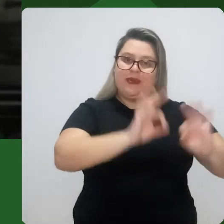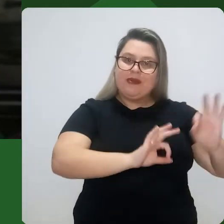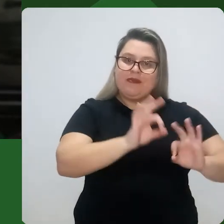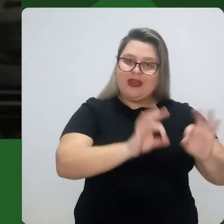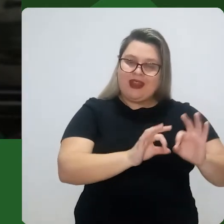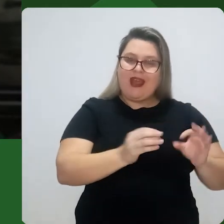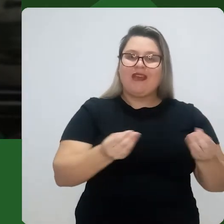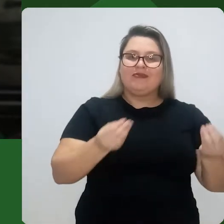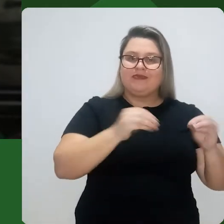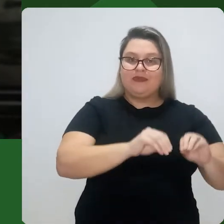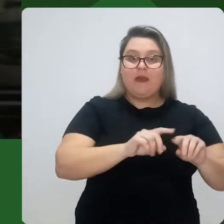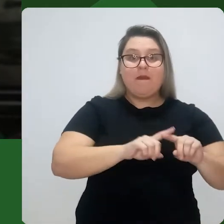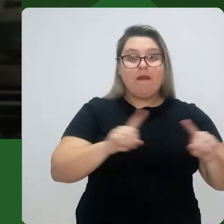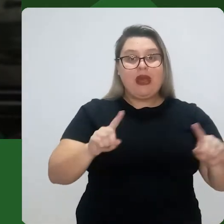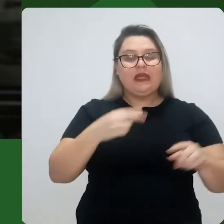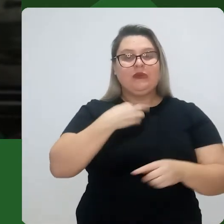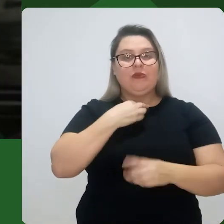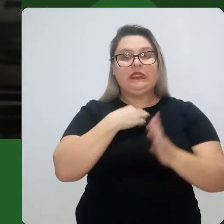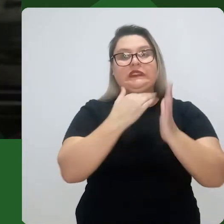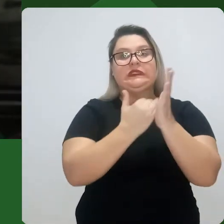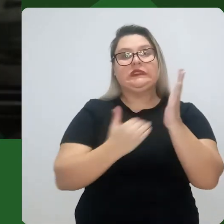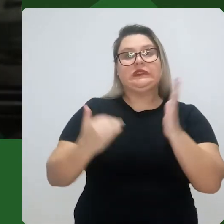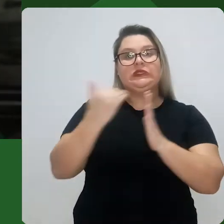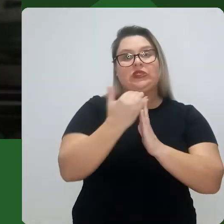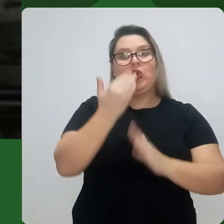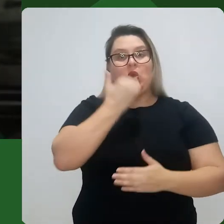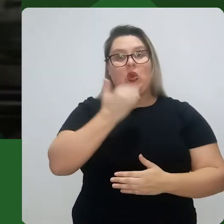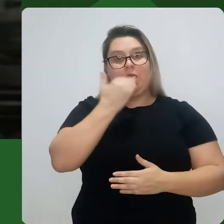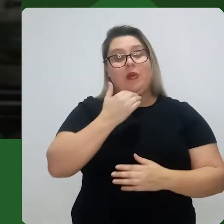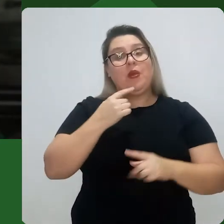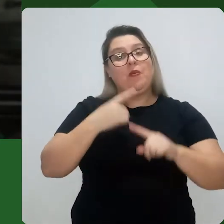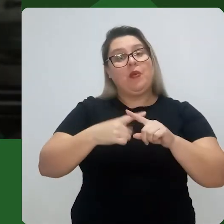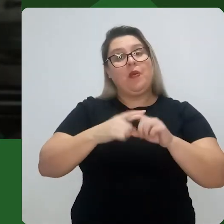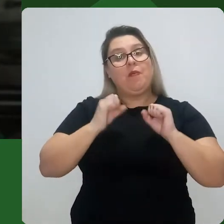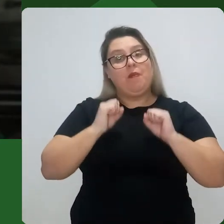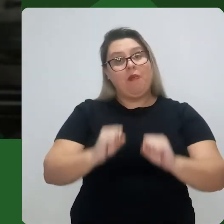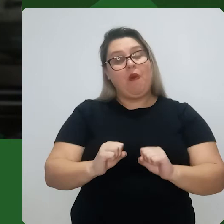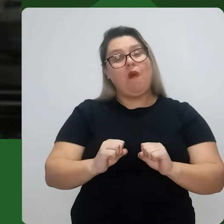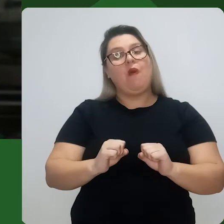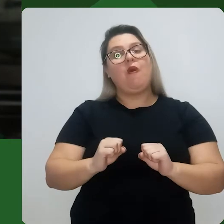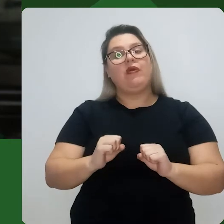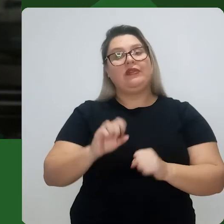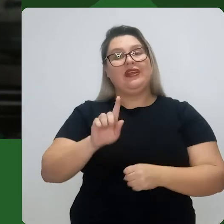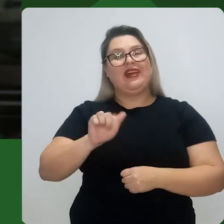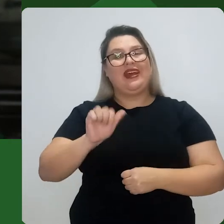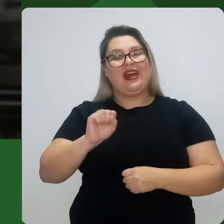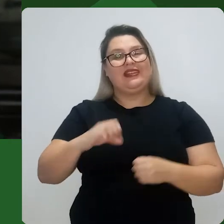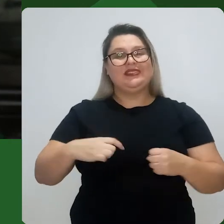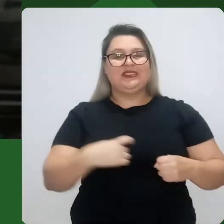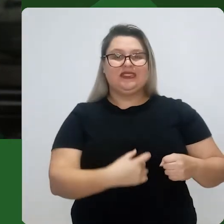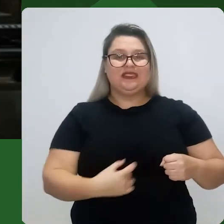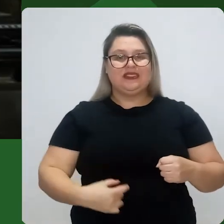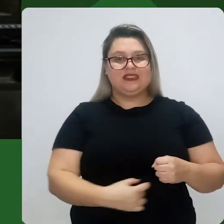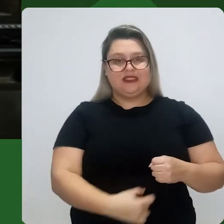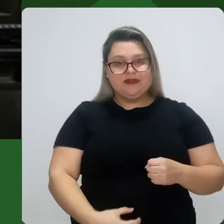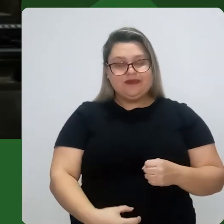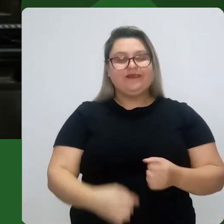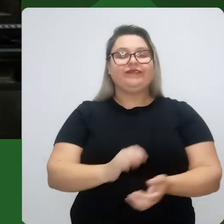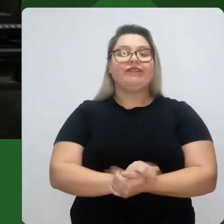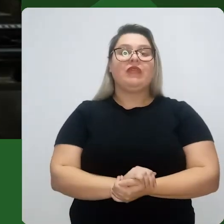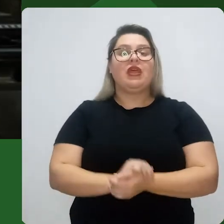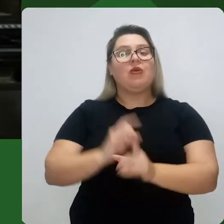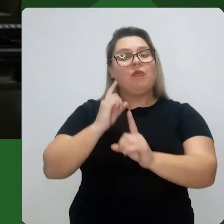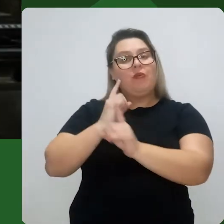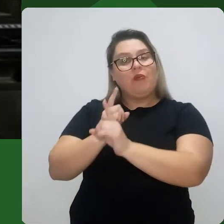espessante. Porém, seu consumo não pode ser exagerado, porque provoca gases, levando desconforto abdominal.